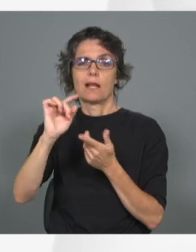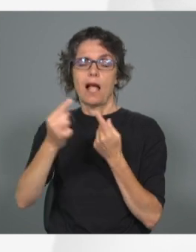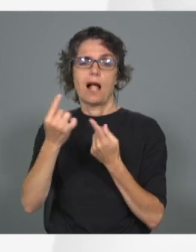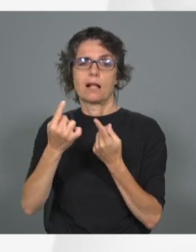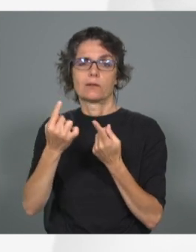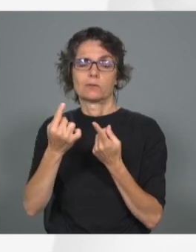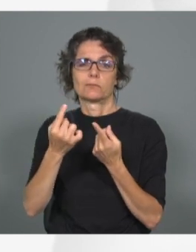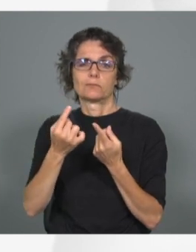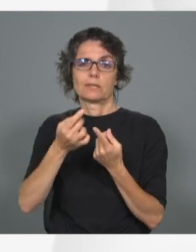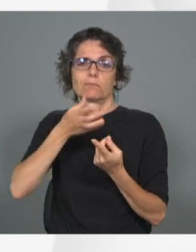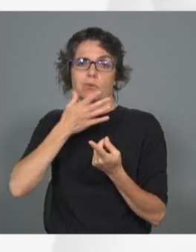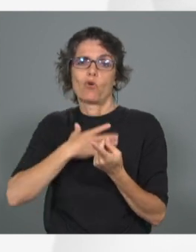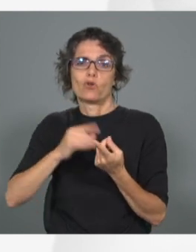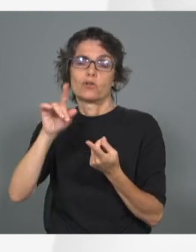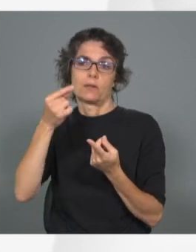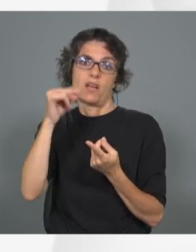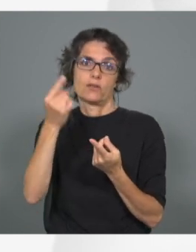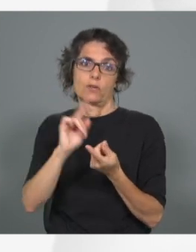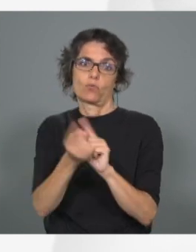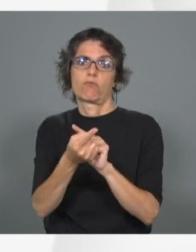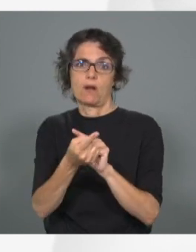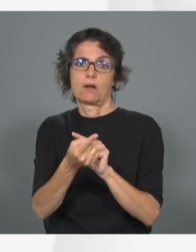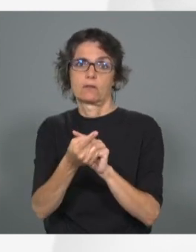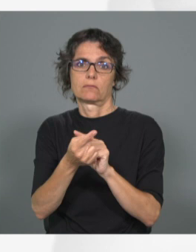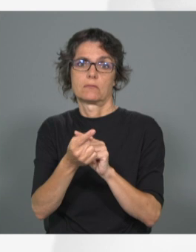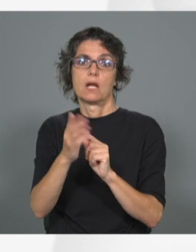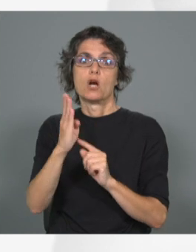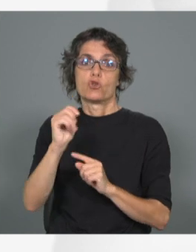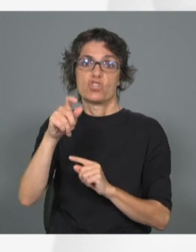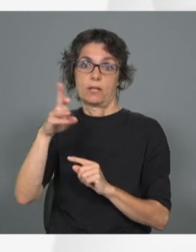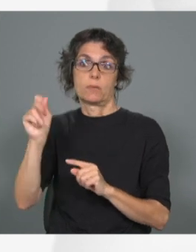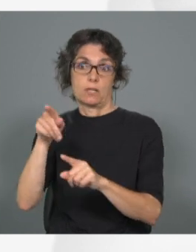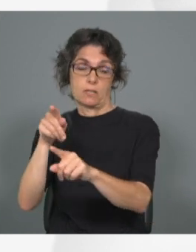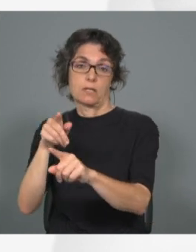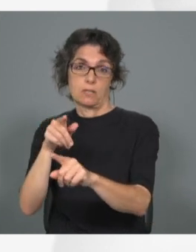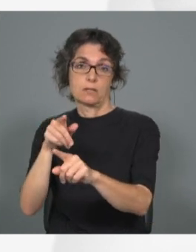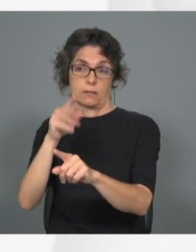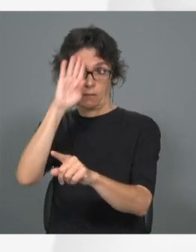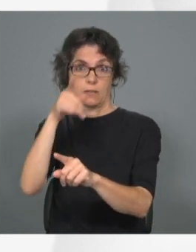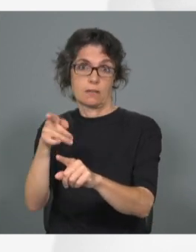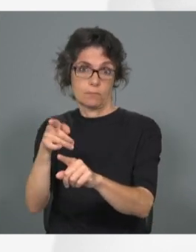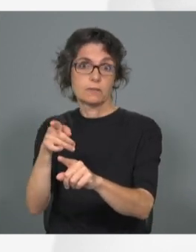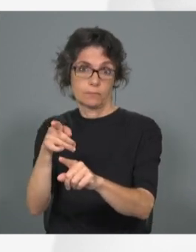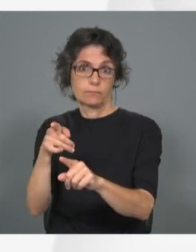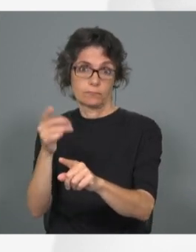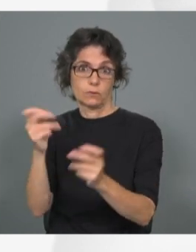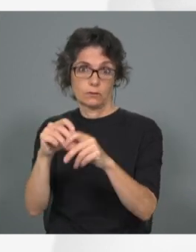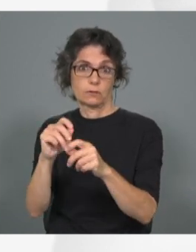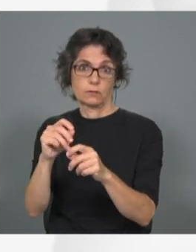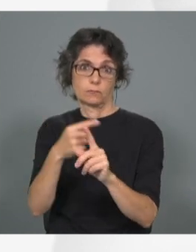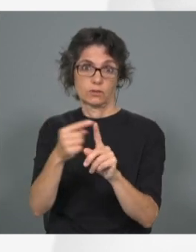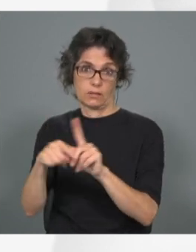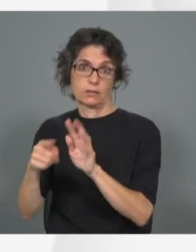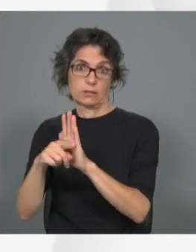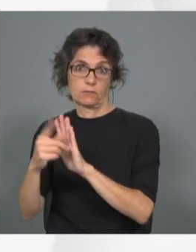contrário também. Aquilo que é muito desagradável. No caso, Jeremias sofreu isso na pele, não é? Exatamente. E por isso